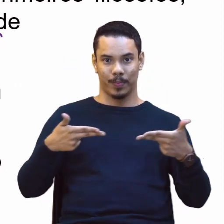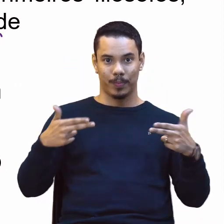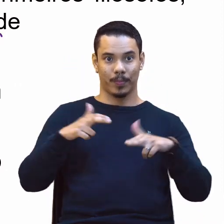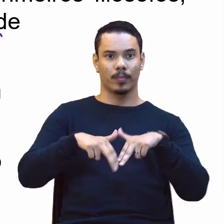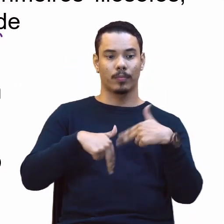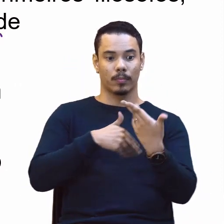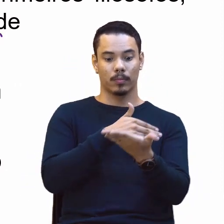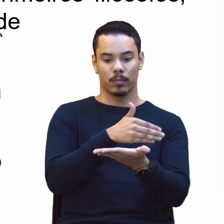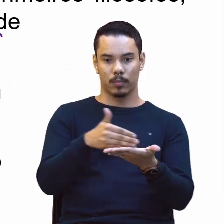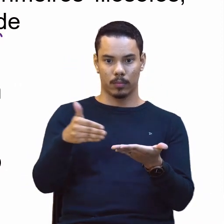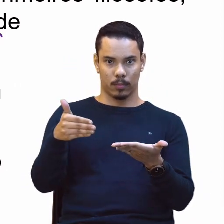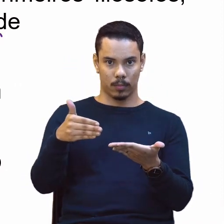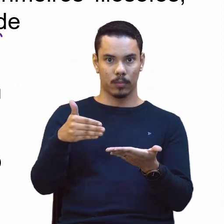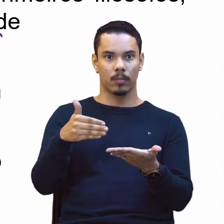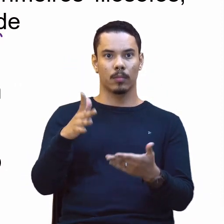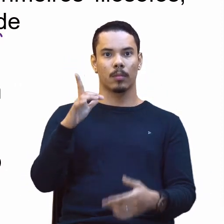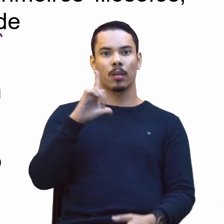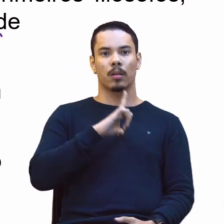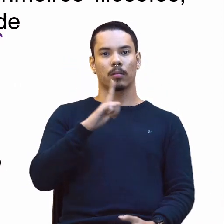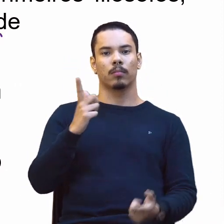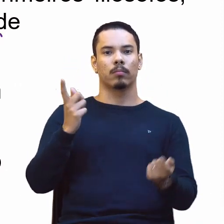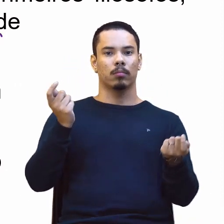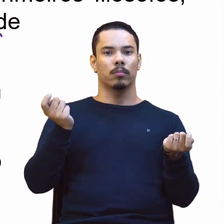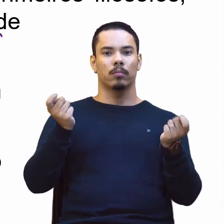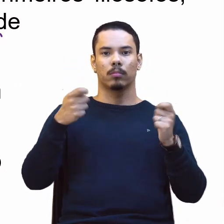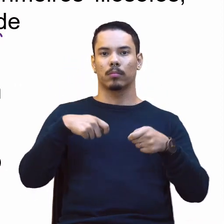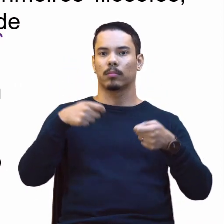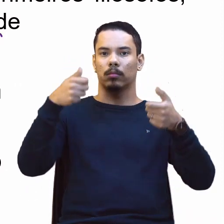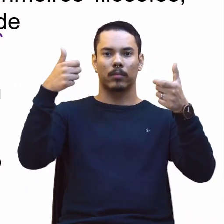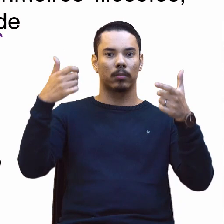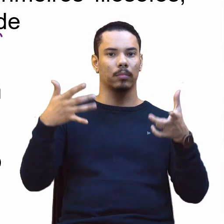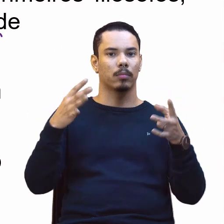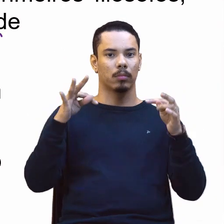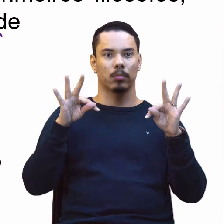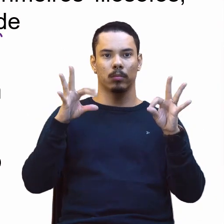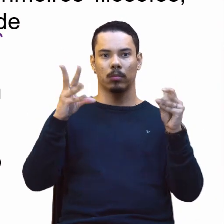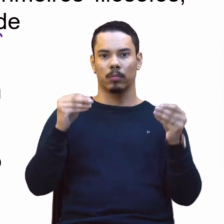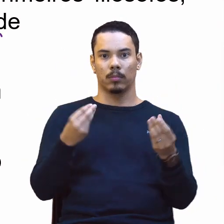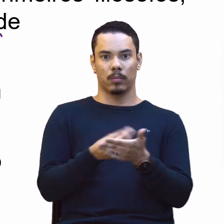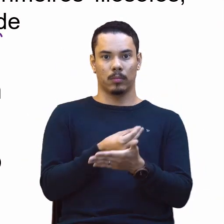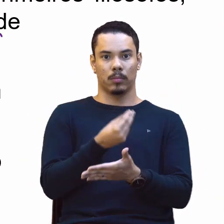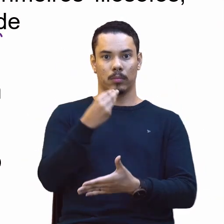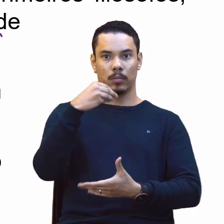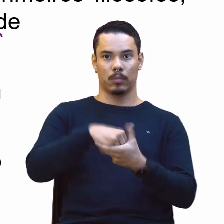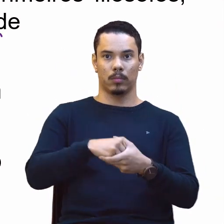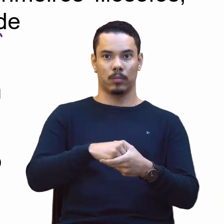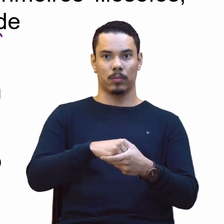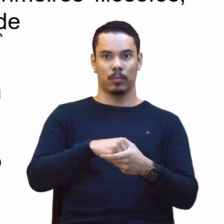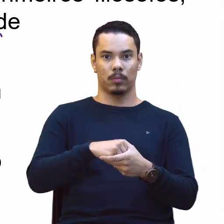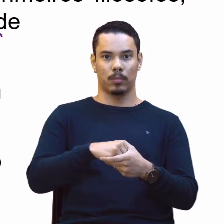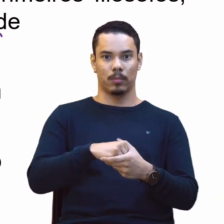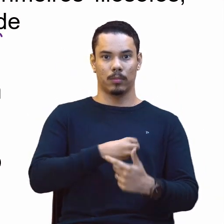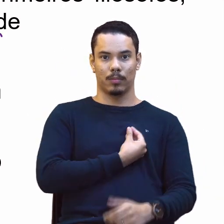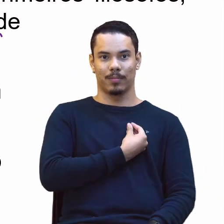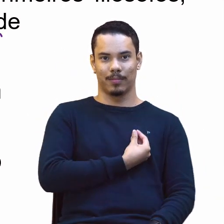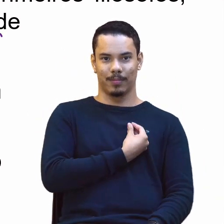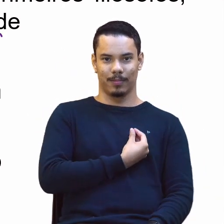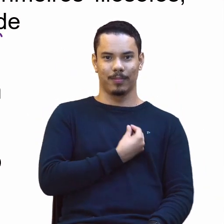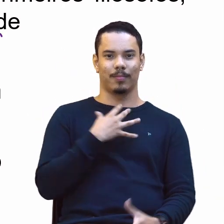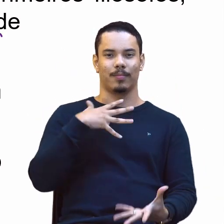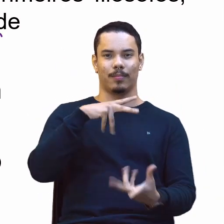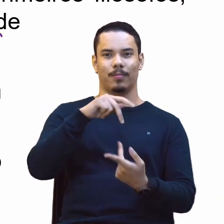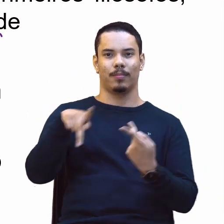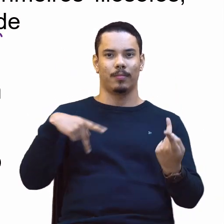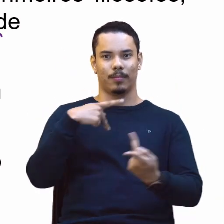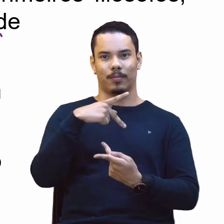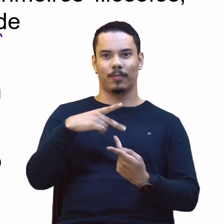princípio, seria possível explicar tudo o que existe no universo. Então, uma lógica, né? Eles foram construindo essa forma de